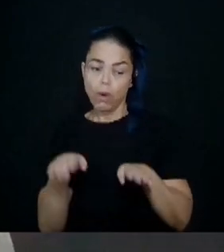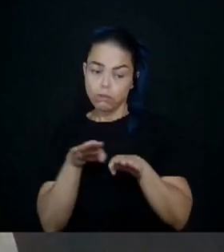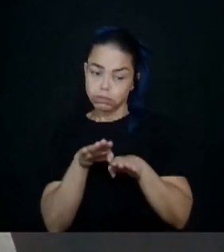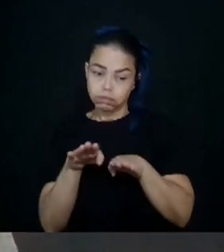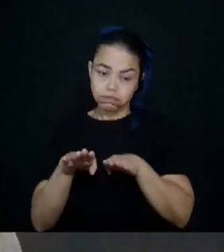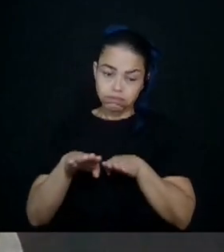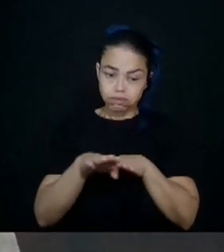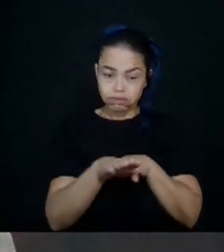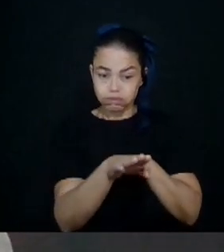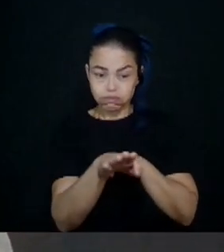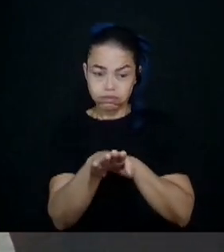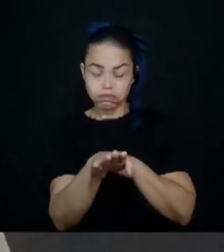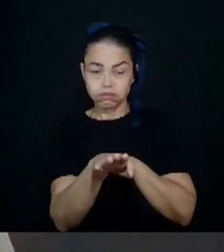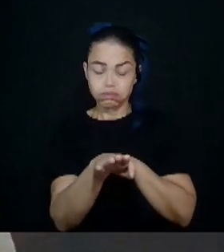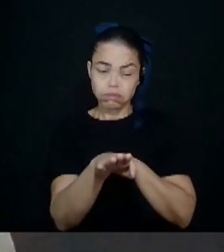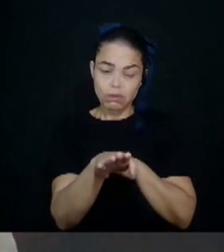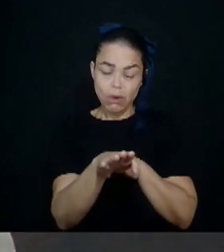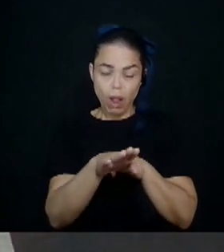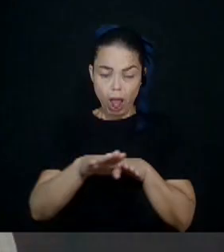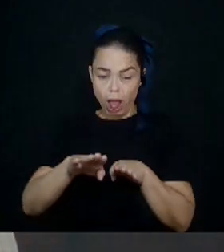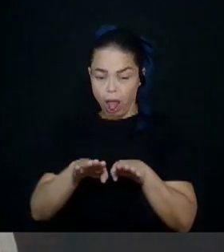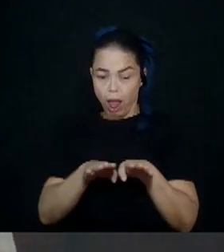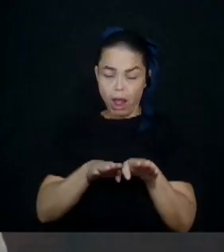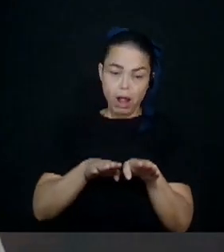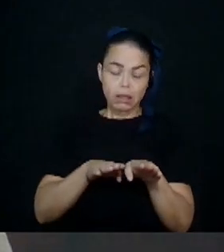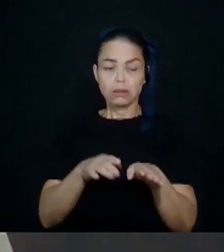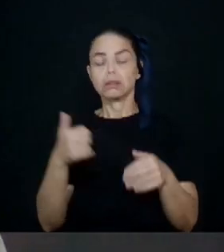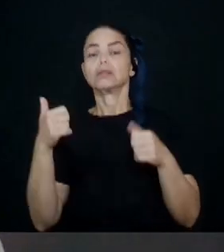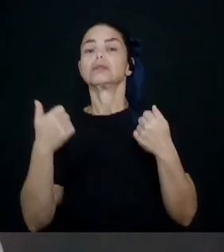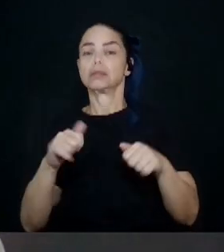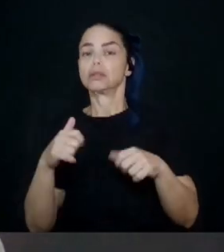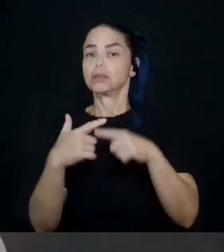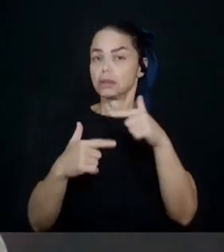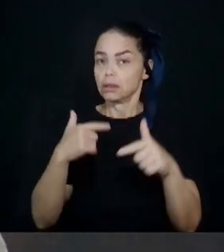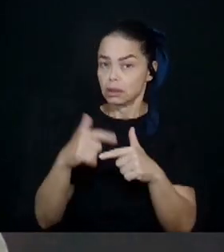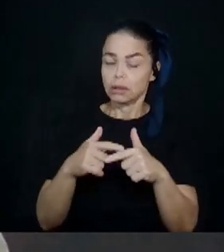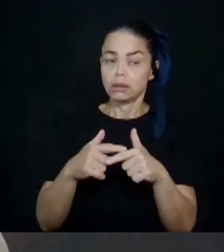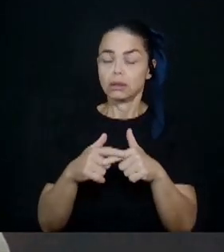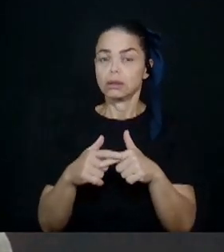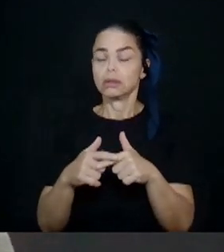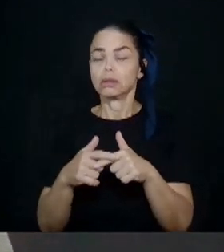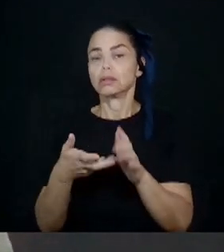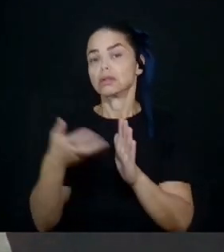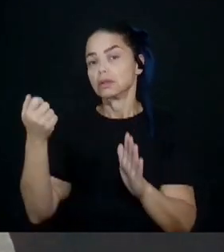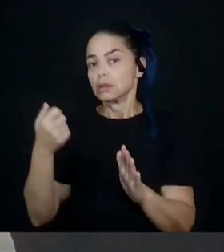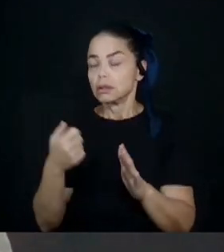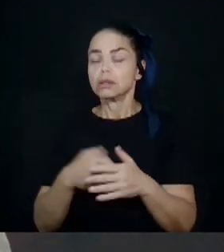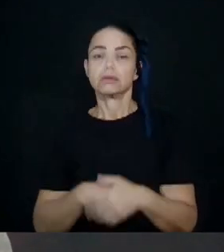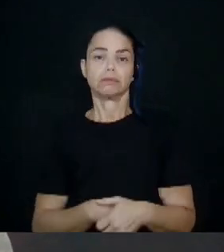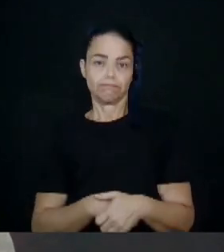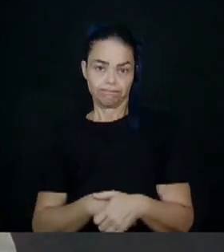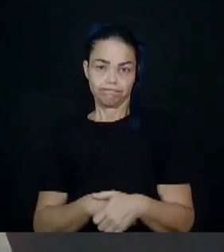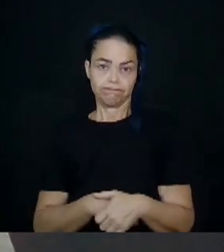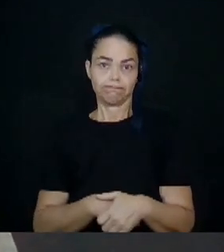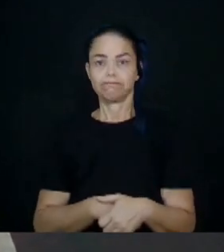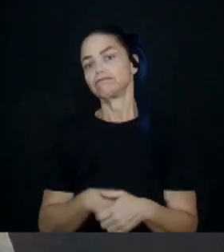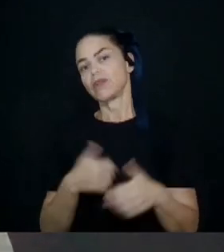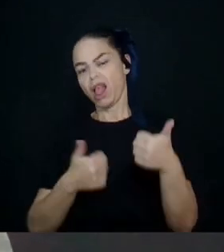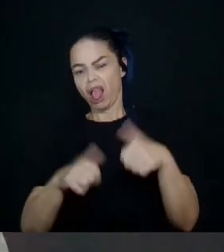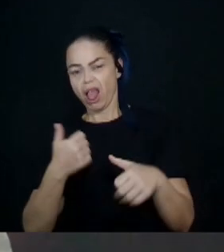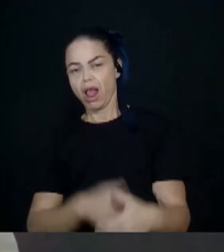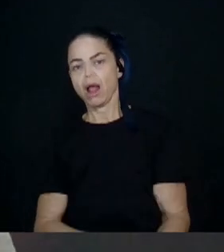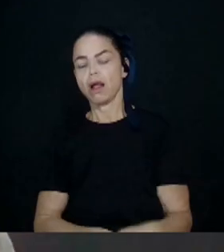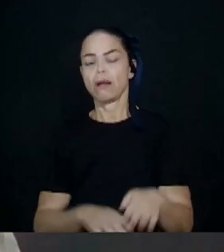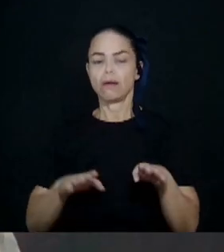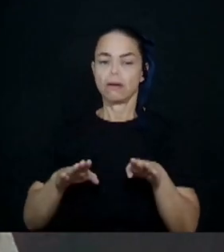excesso, precisa trabalhar algumas questões para que retire isso do trânsito. Não é fazer avaliação, passou, pagou,